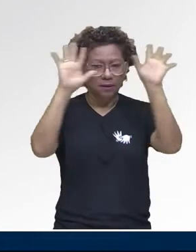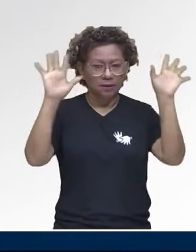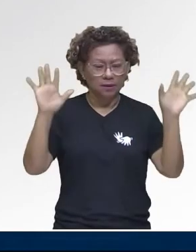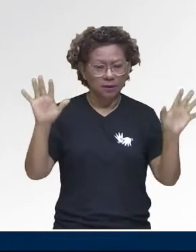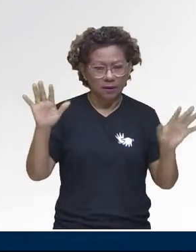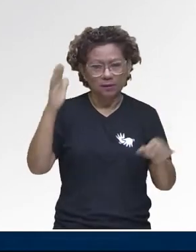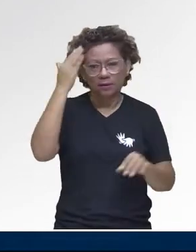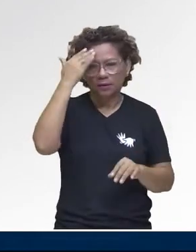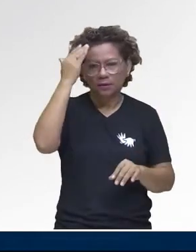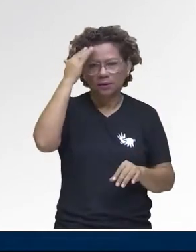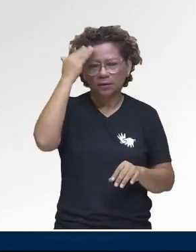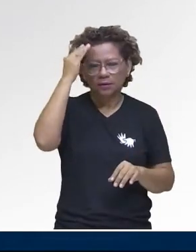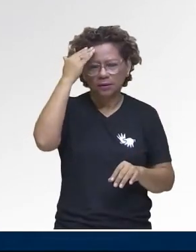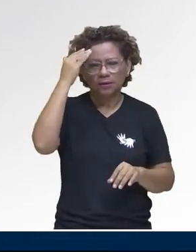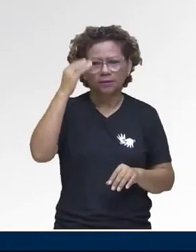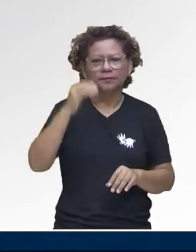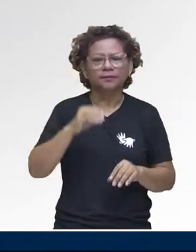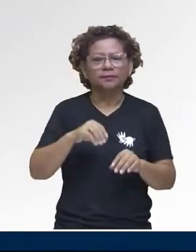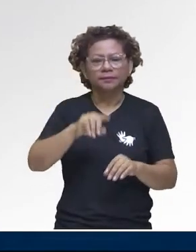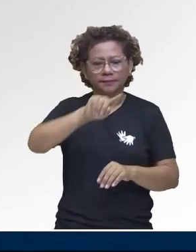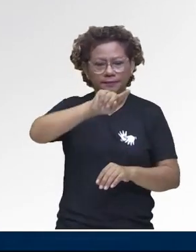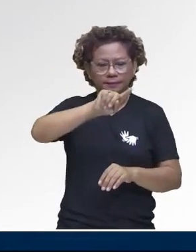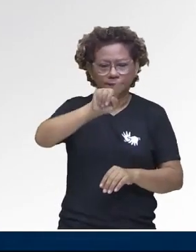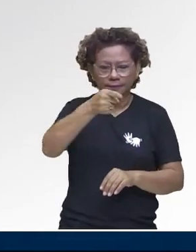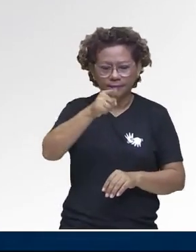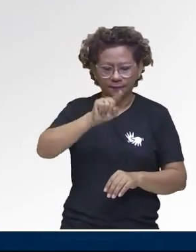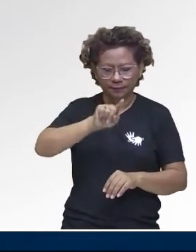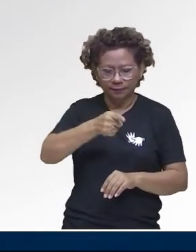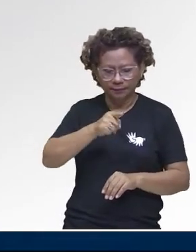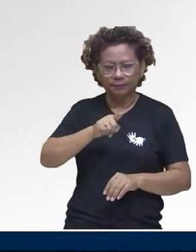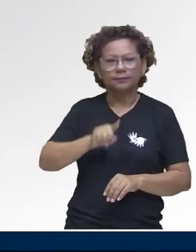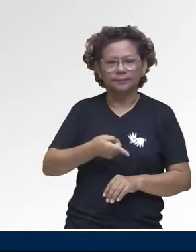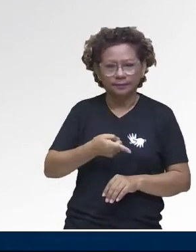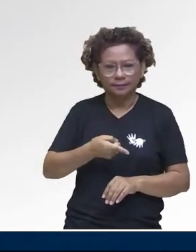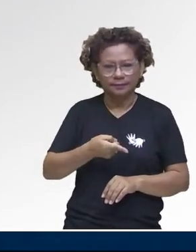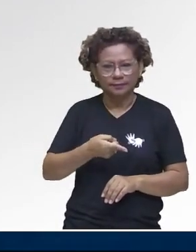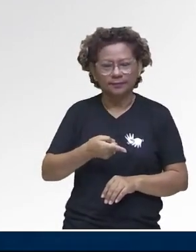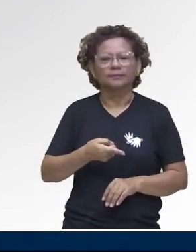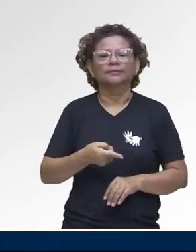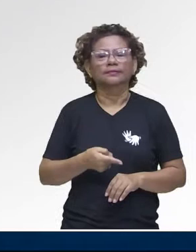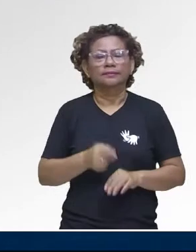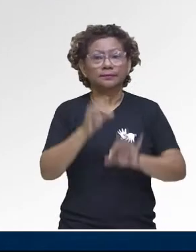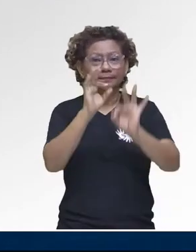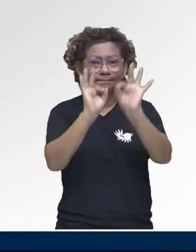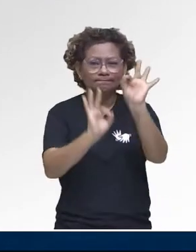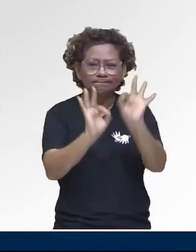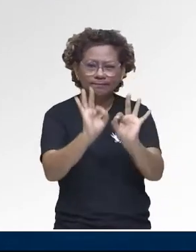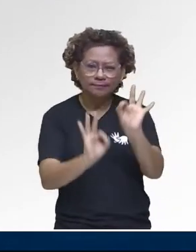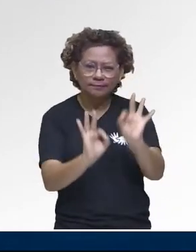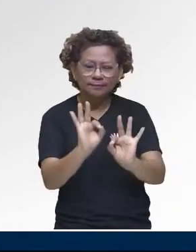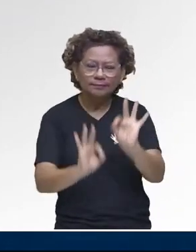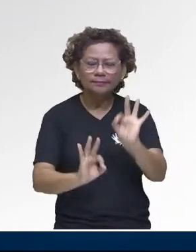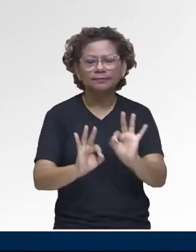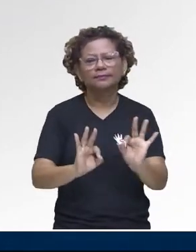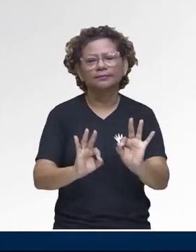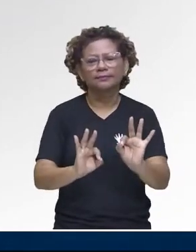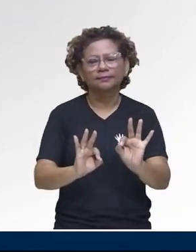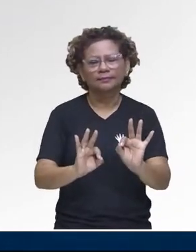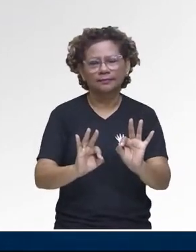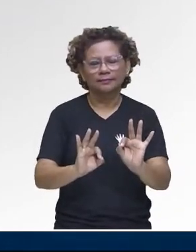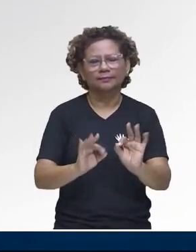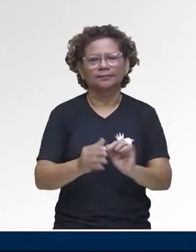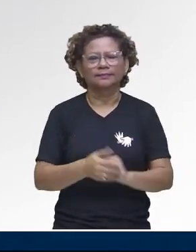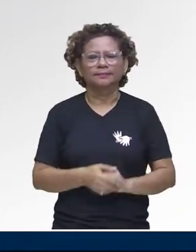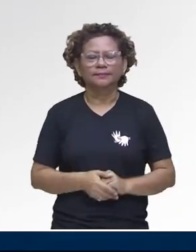vamos colocar vírgula embaixo de vírgula. Então, essa é o nosso comando aqui de resolução para as operações de adição.